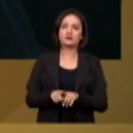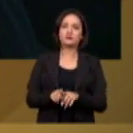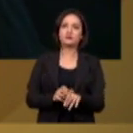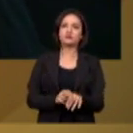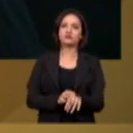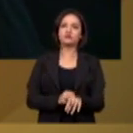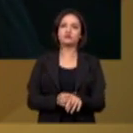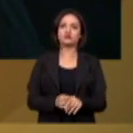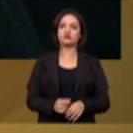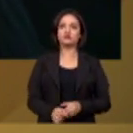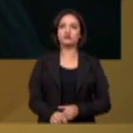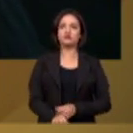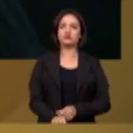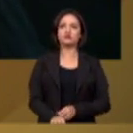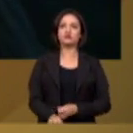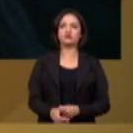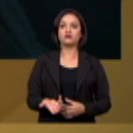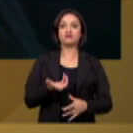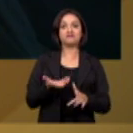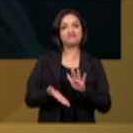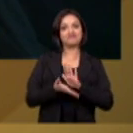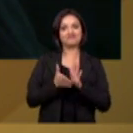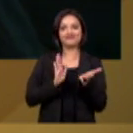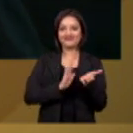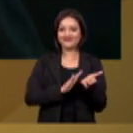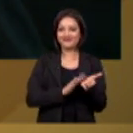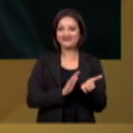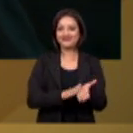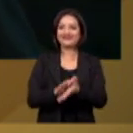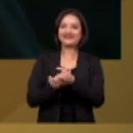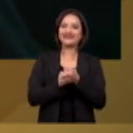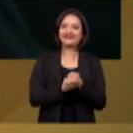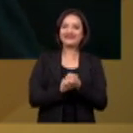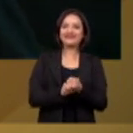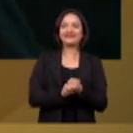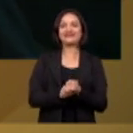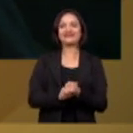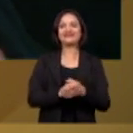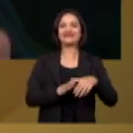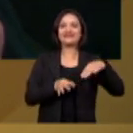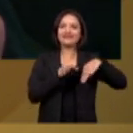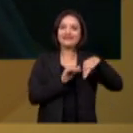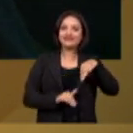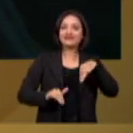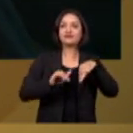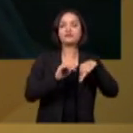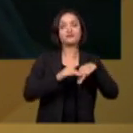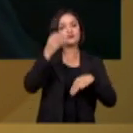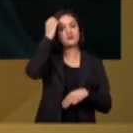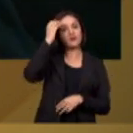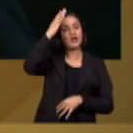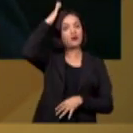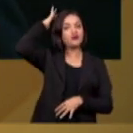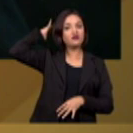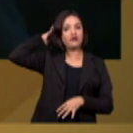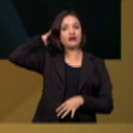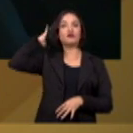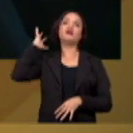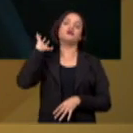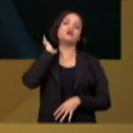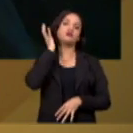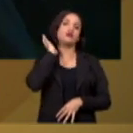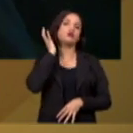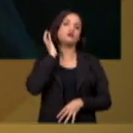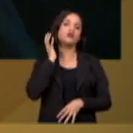presidente também aqui complementar o segmento serviços municipais poucos a ministra rosa venda pela